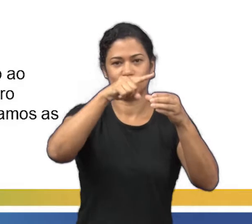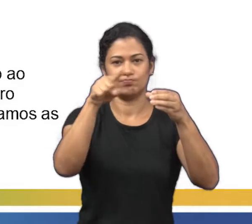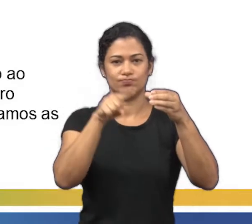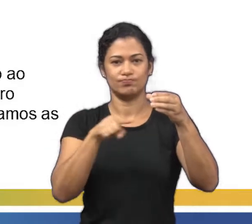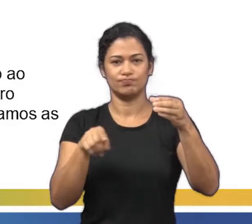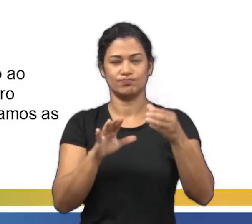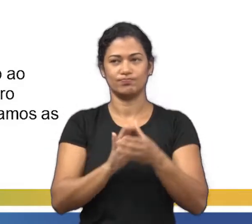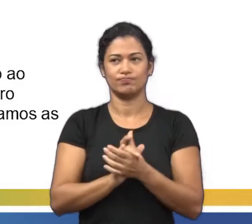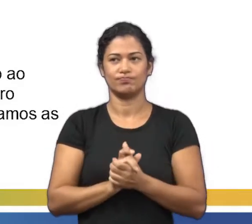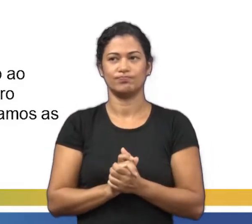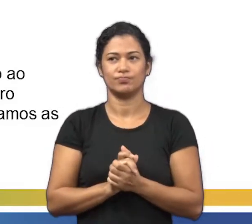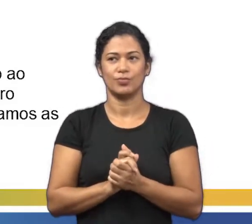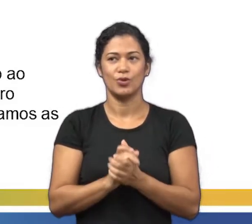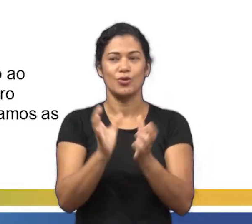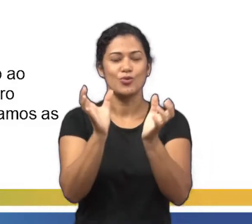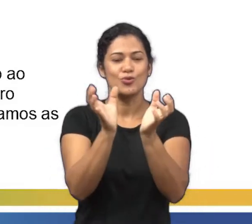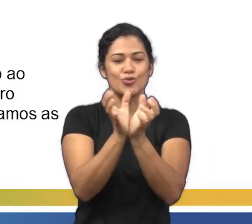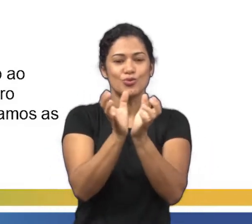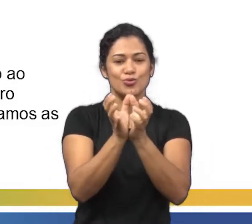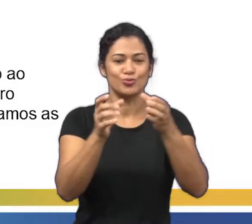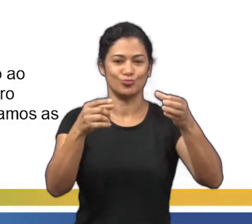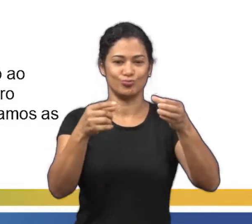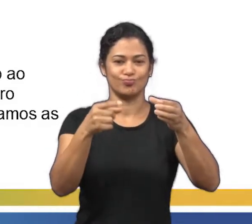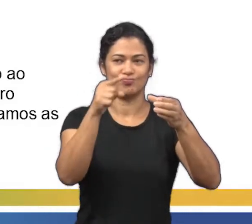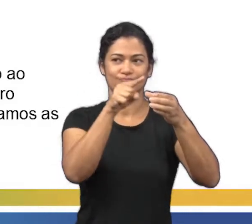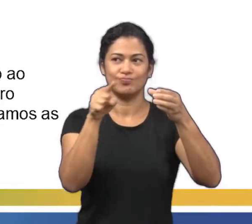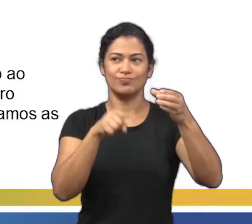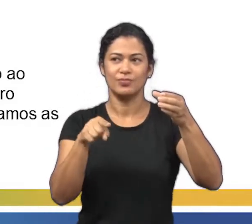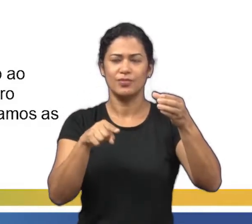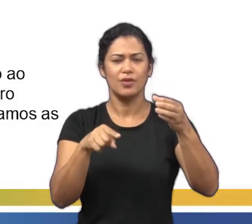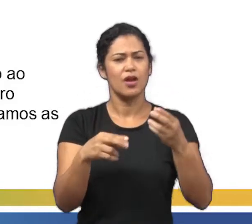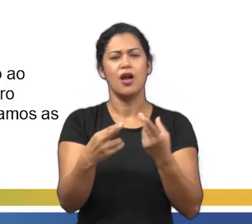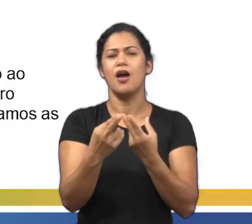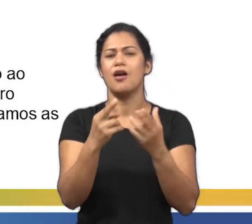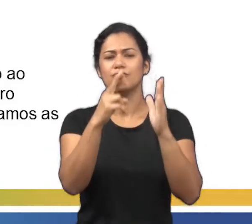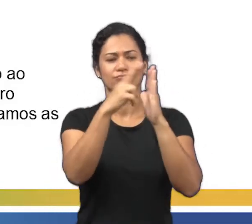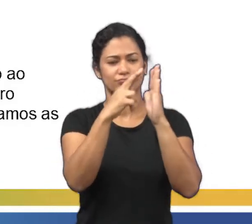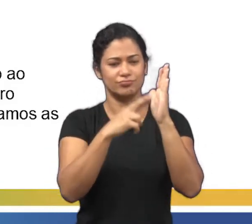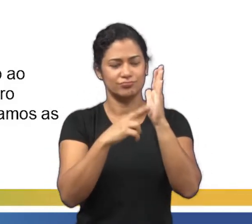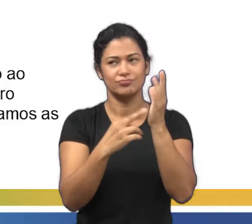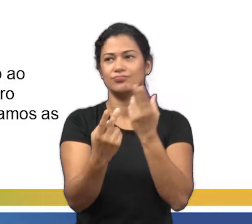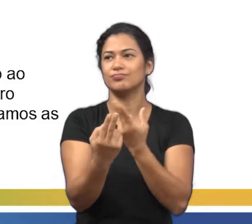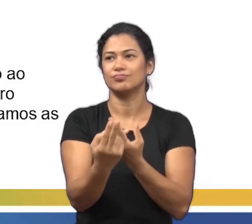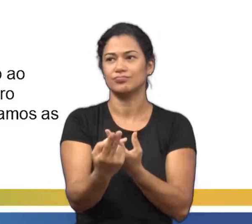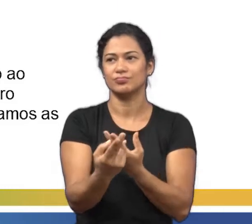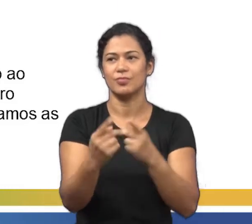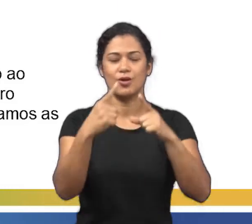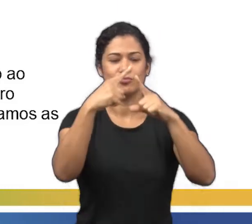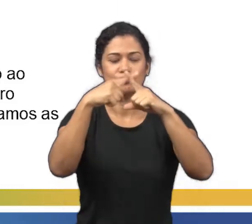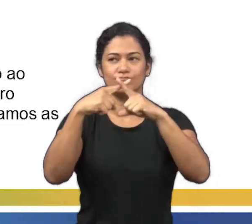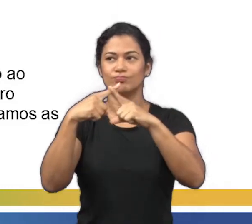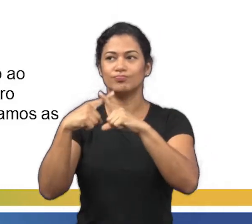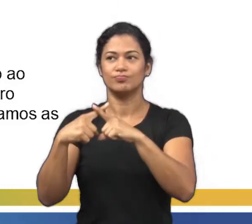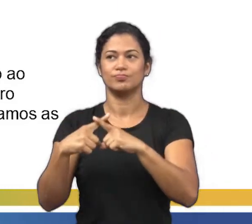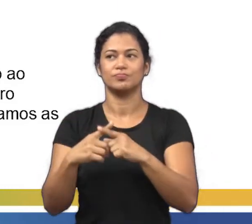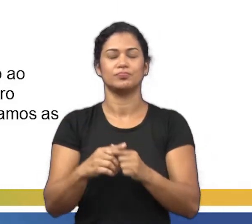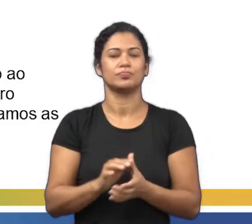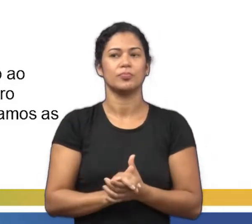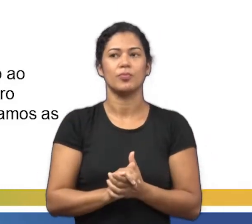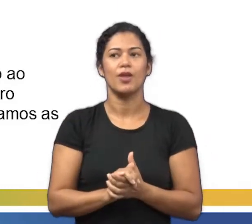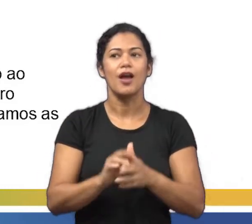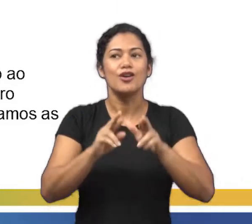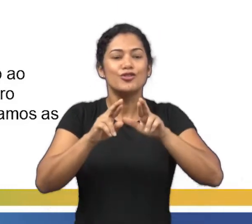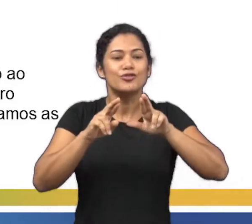No conjunto dos números inteiros, a regra é a mesma. Multiplicar fatores iguais. A diferença está no sinal